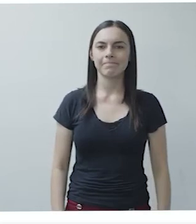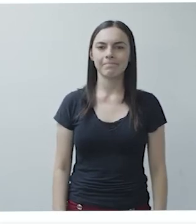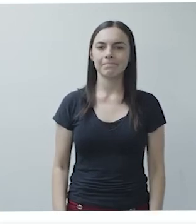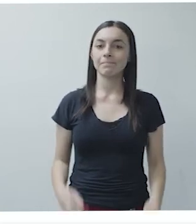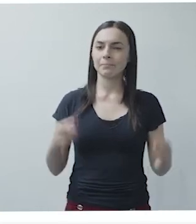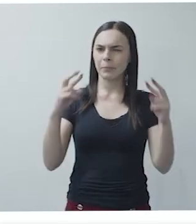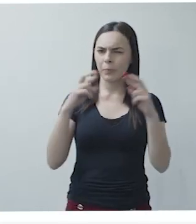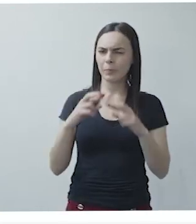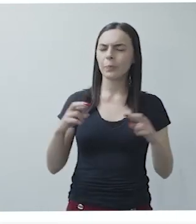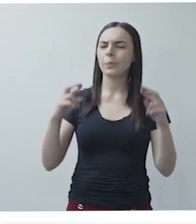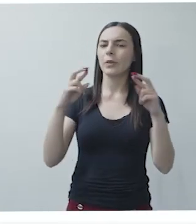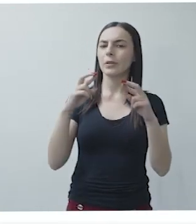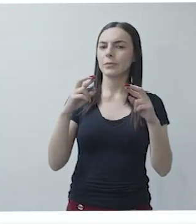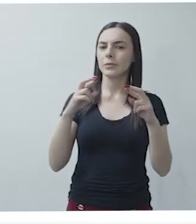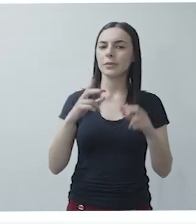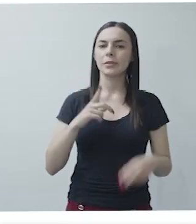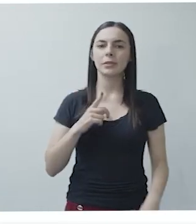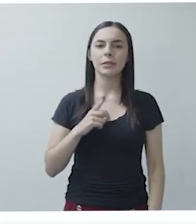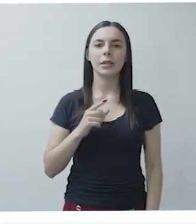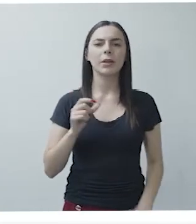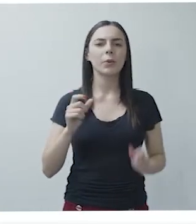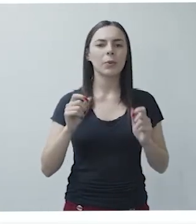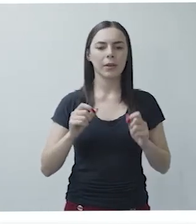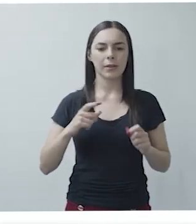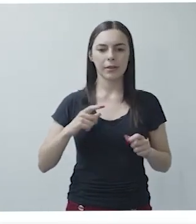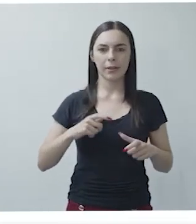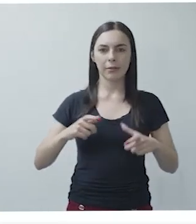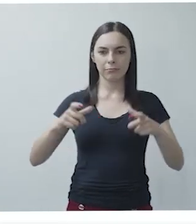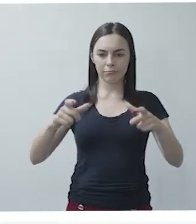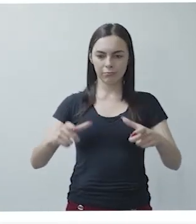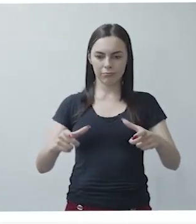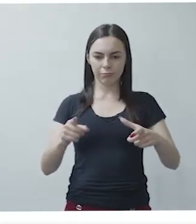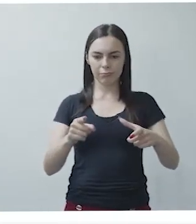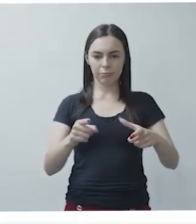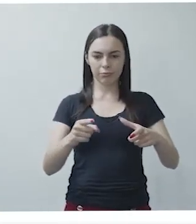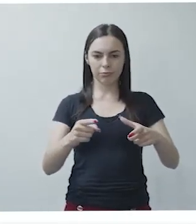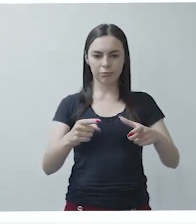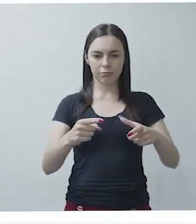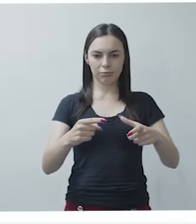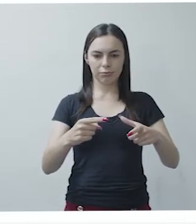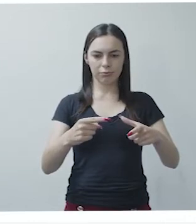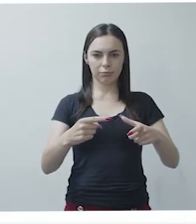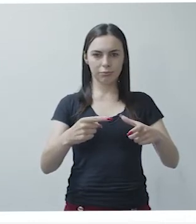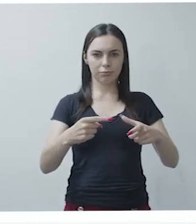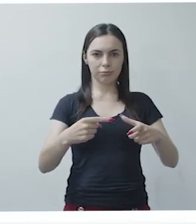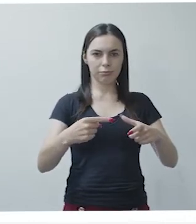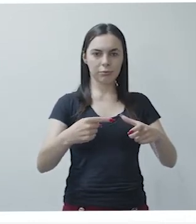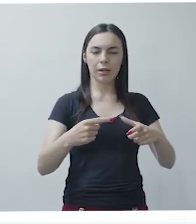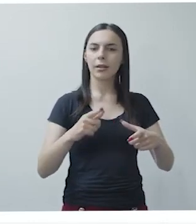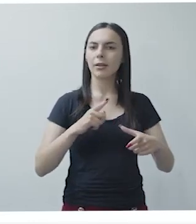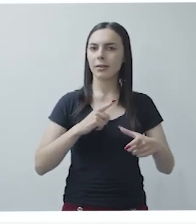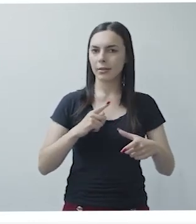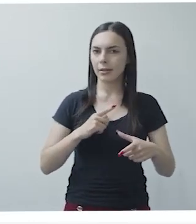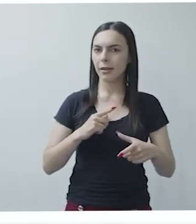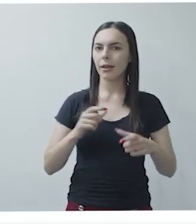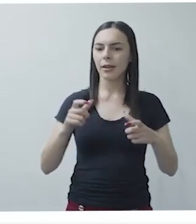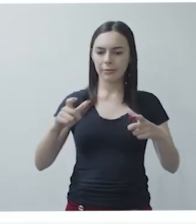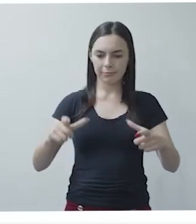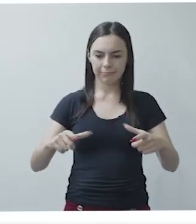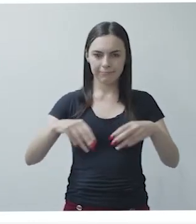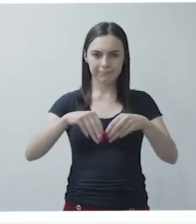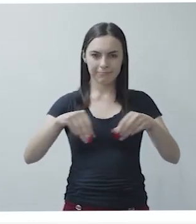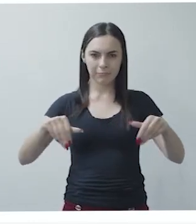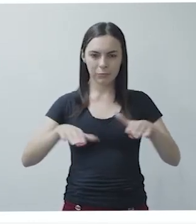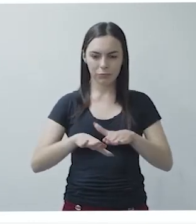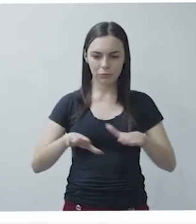bem lá esse relógio. O ponteiro dele é fixo, né? Ele tem um ponteiro lá no chão, né?